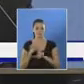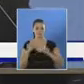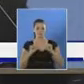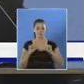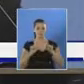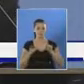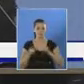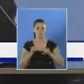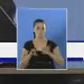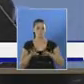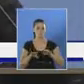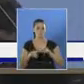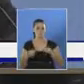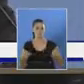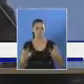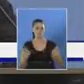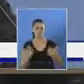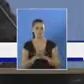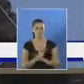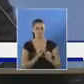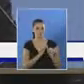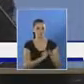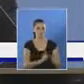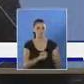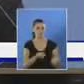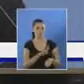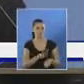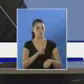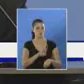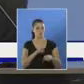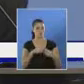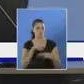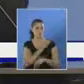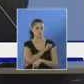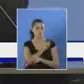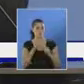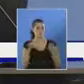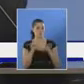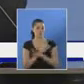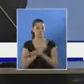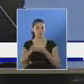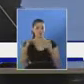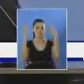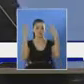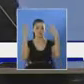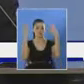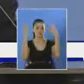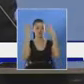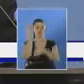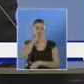escolares estivessem em condição de uso com o retorno dos alunos à sala de aula.